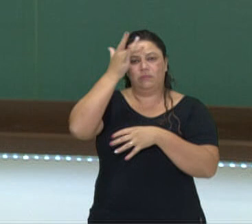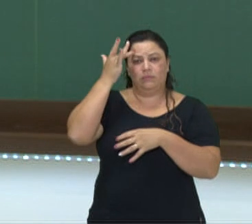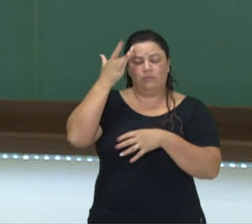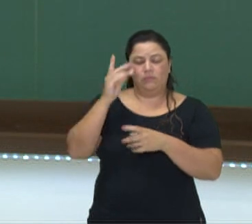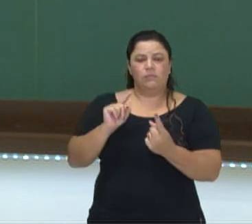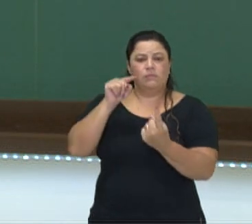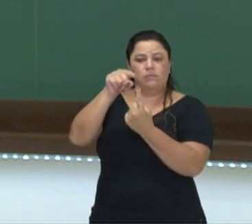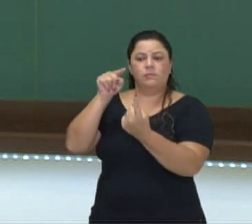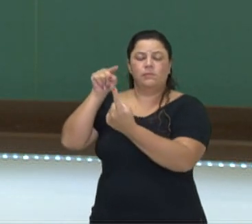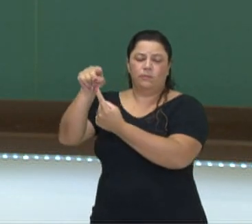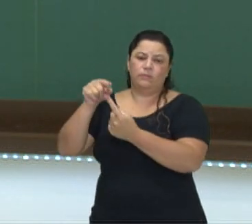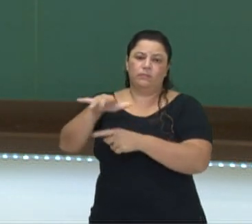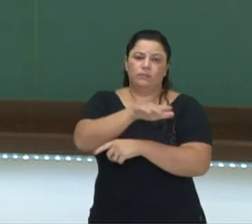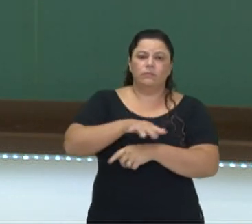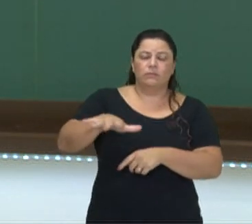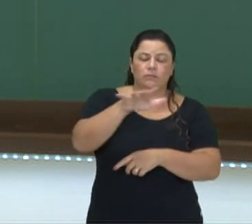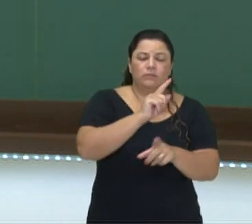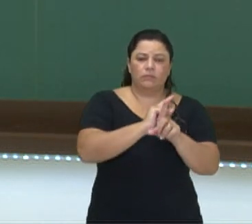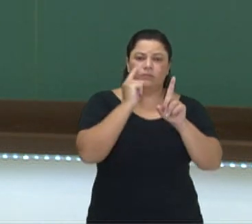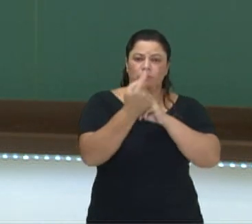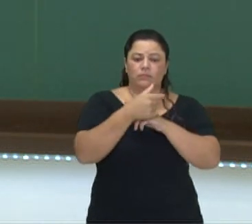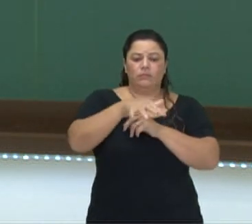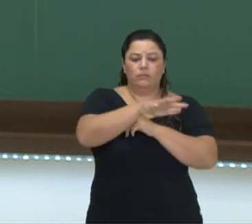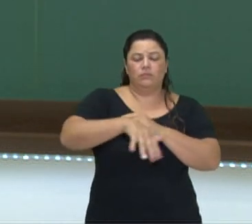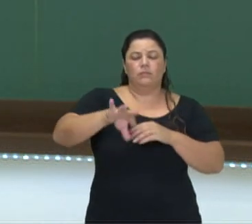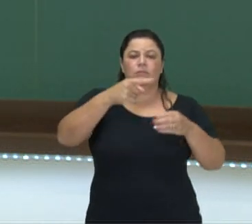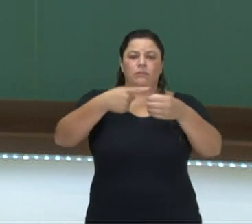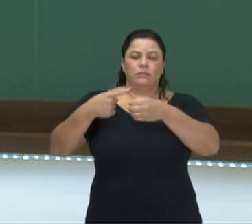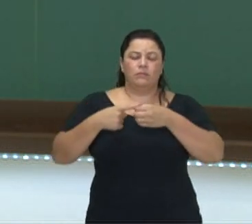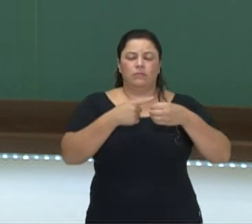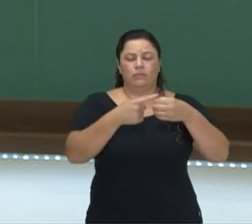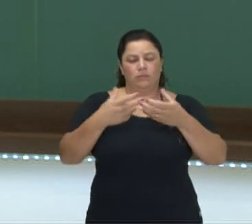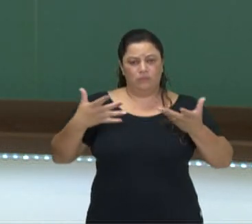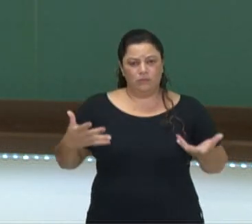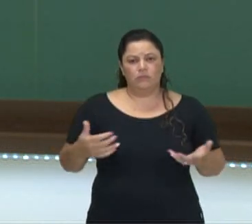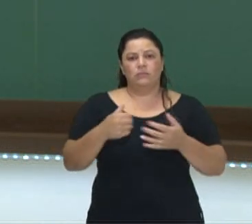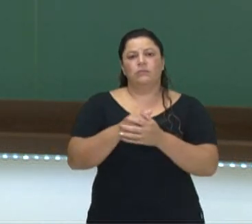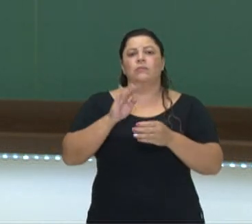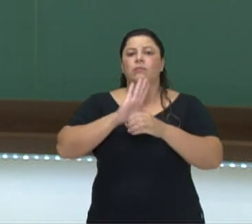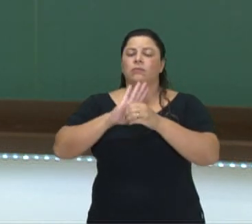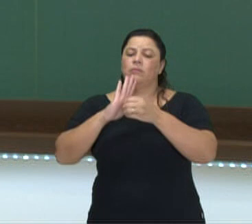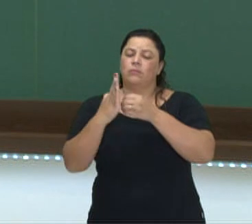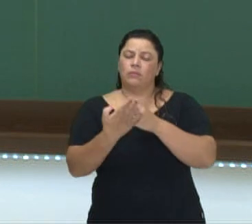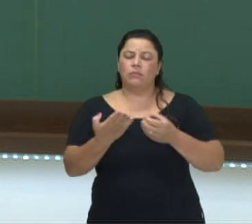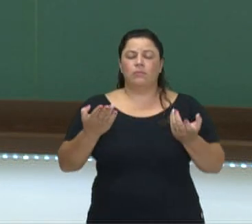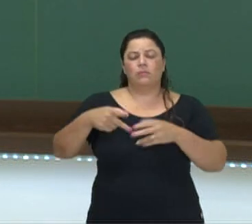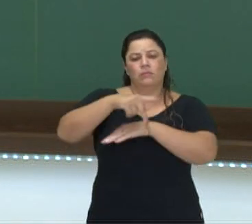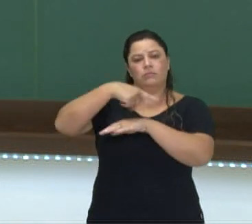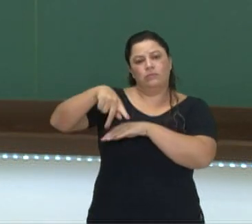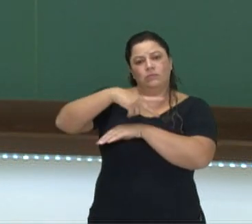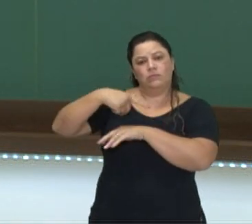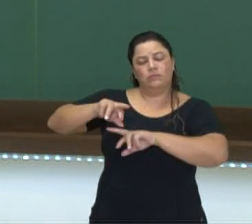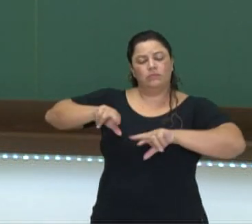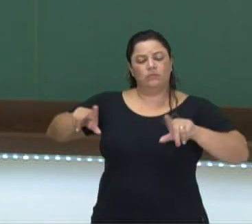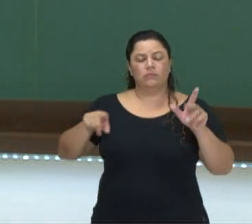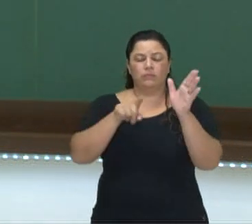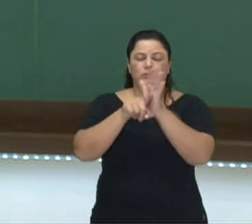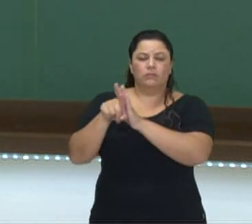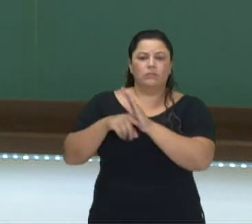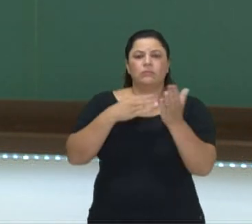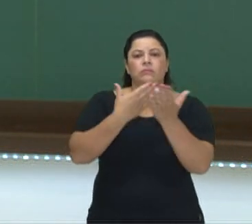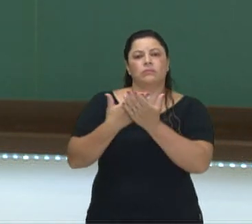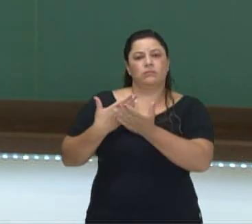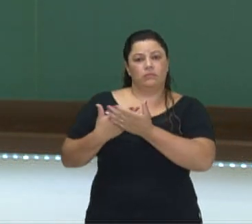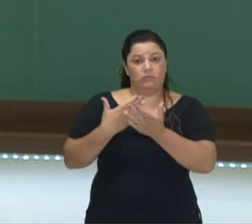de um determinado espaço geográfico, de um município, de um bairro, de um país, que é estudado.